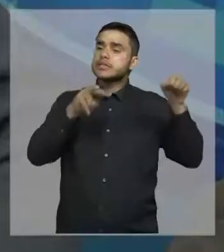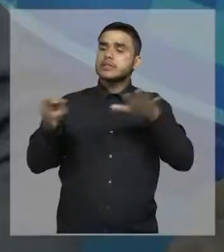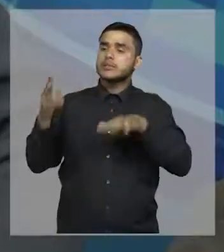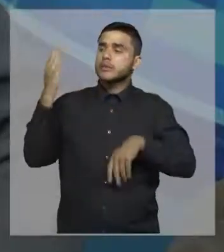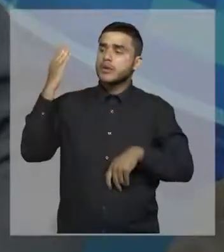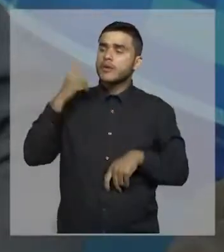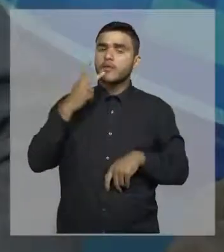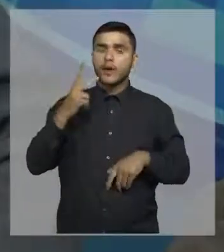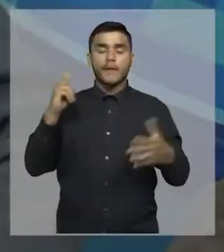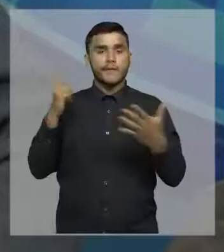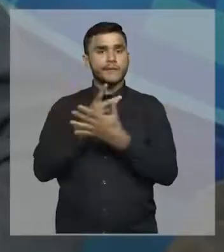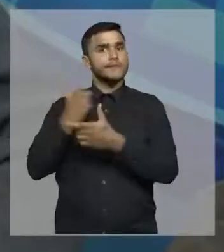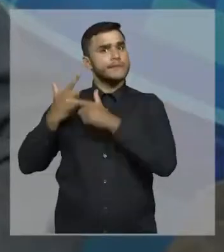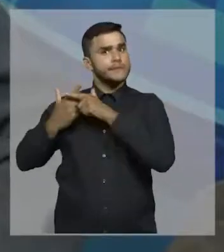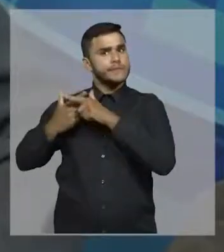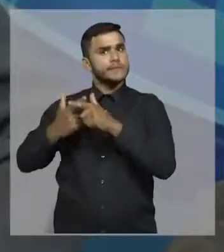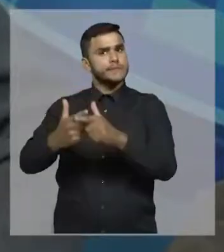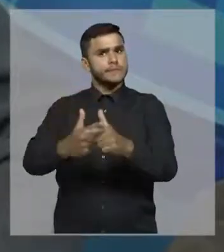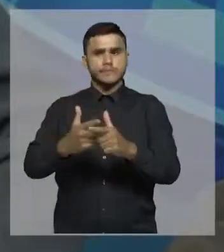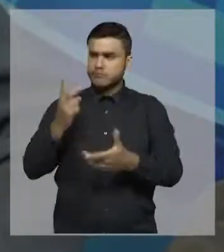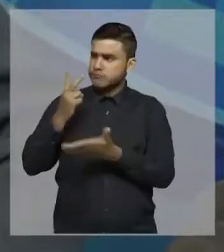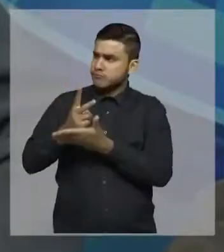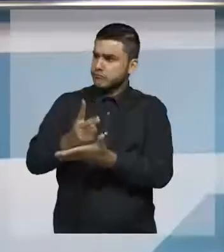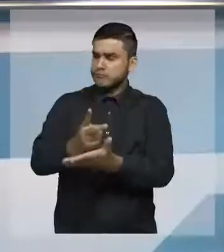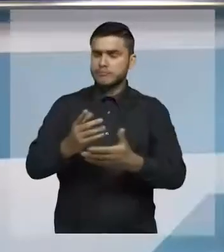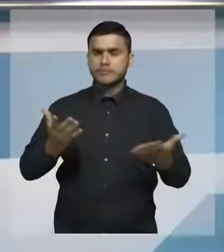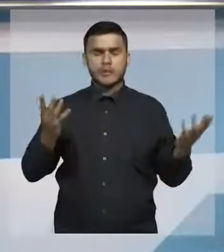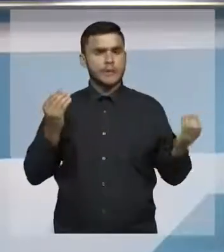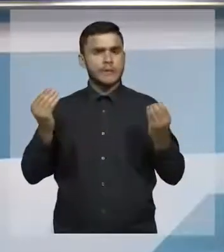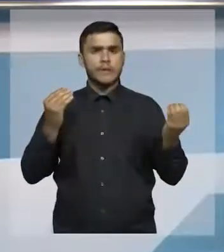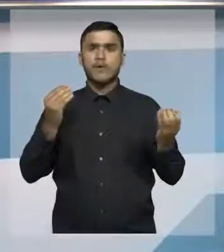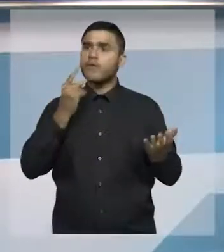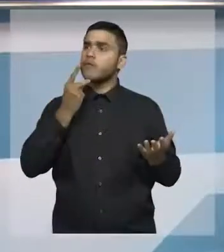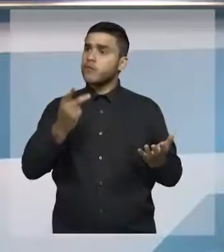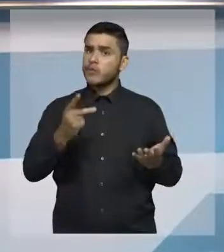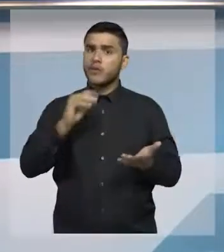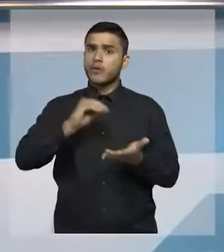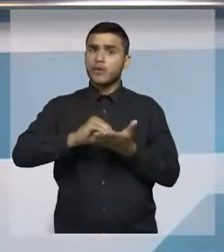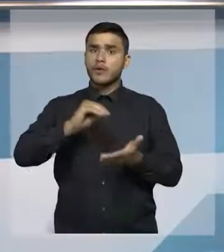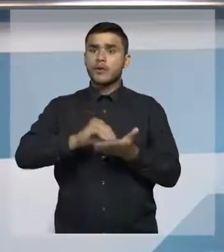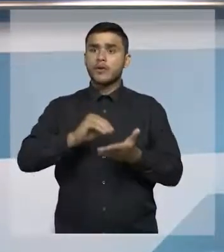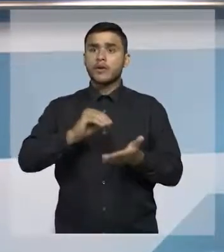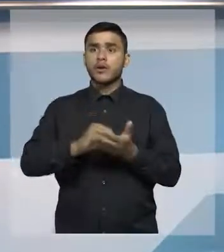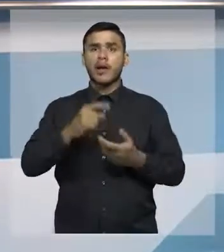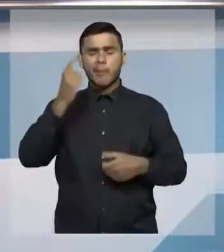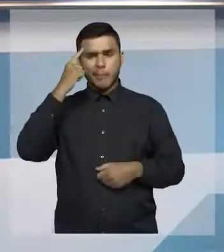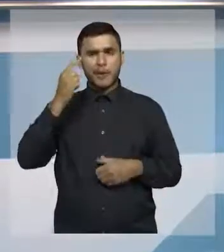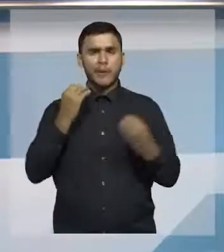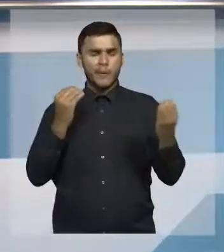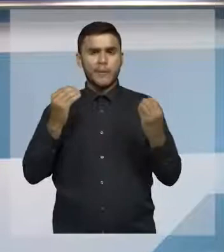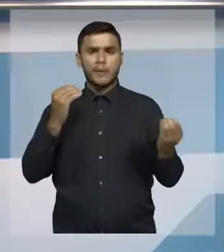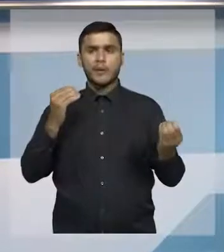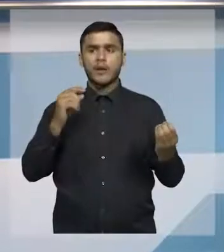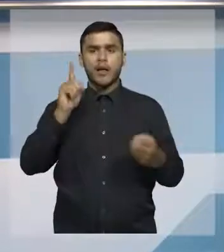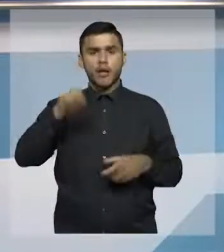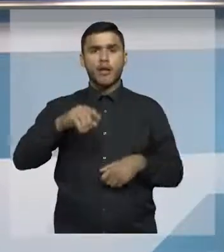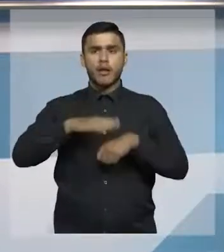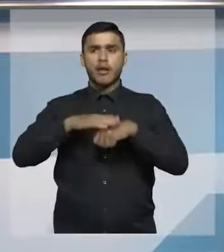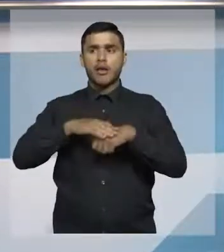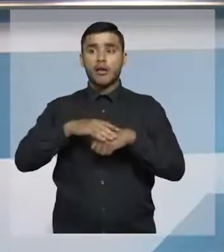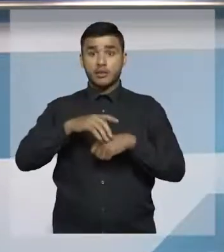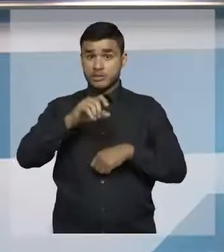caos permanecia. Ameaça de falta até de oxigênio para os